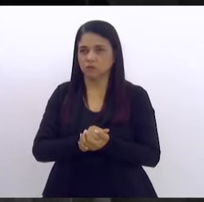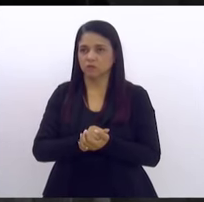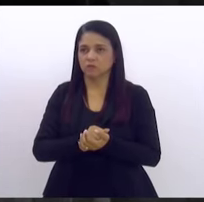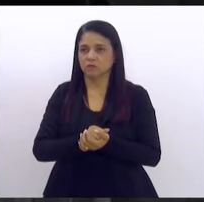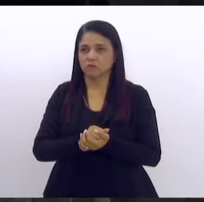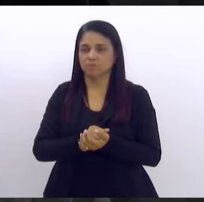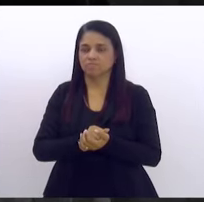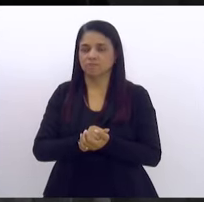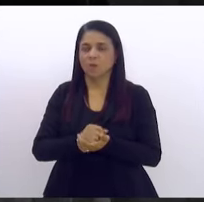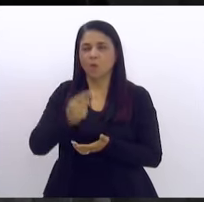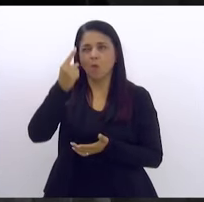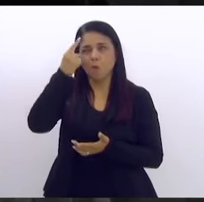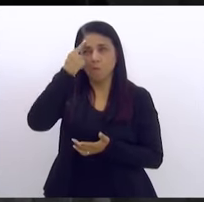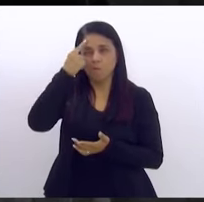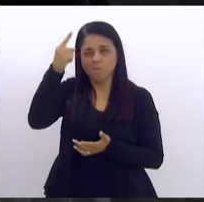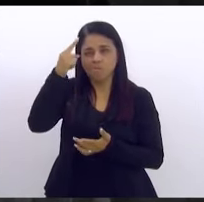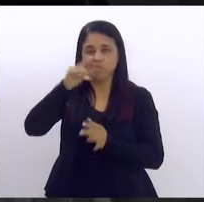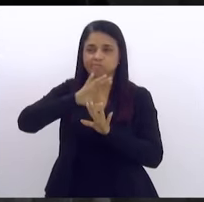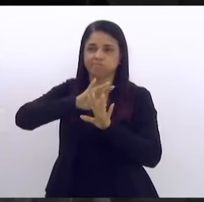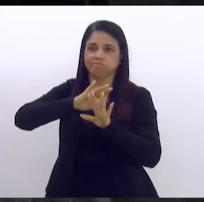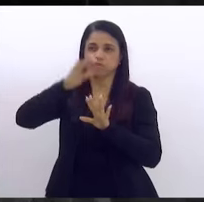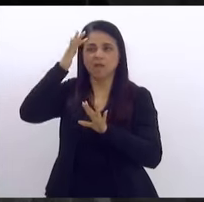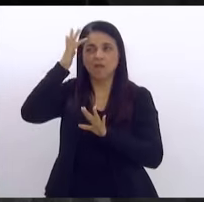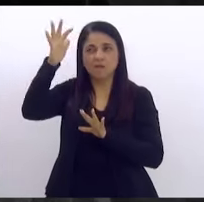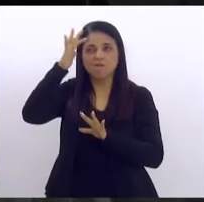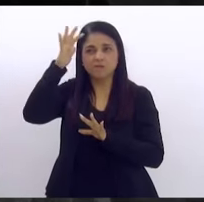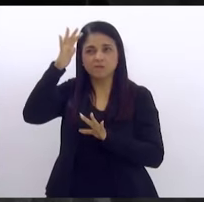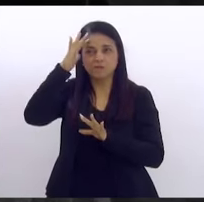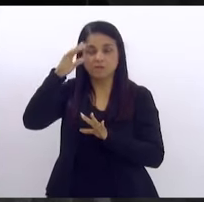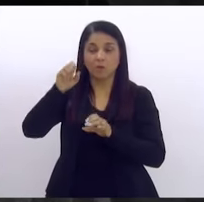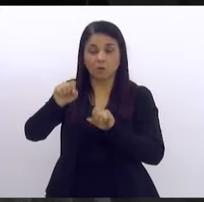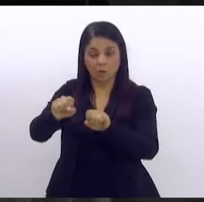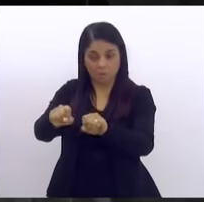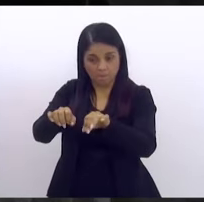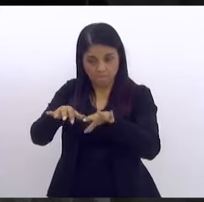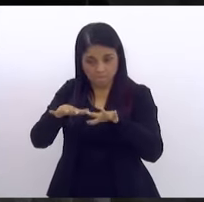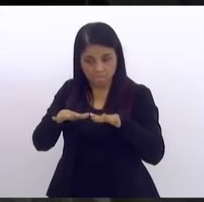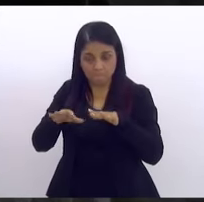ponto de flexão, como disse o deputado Luiz Paulo, o parlamento surgiu